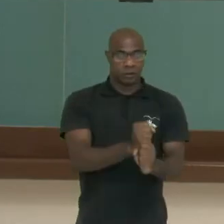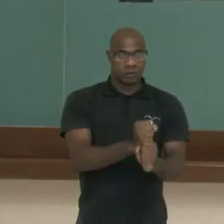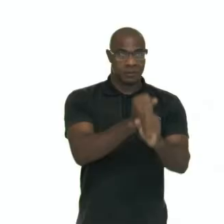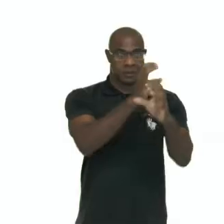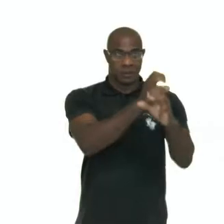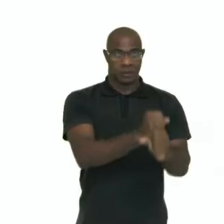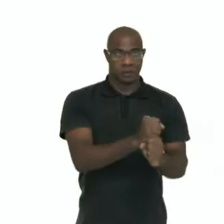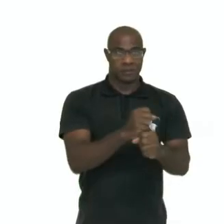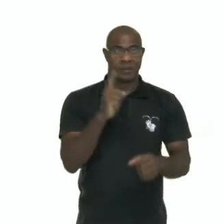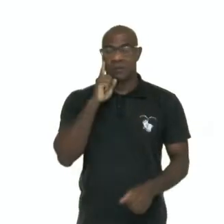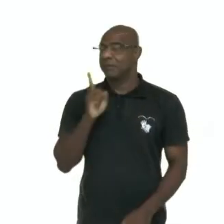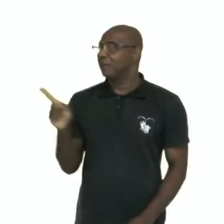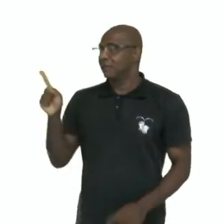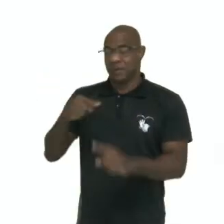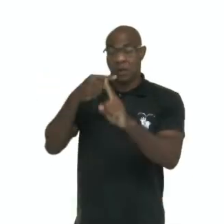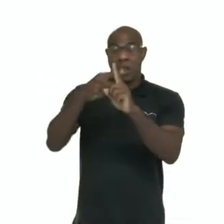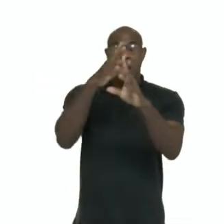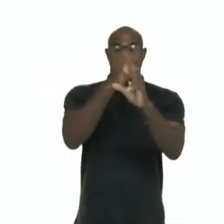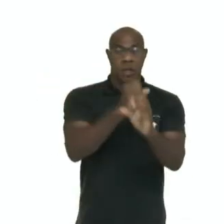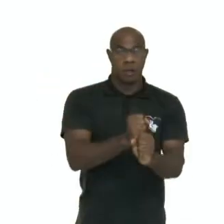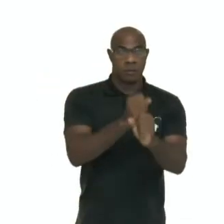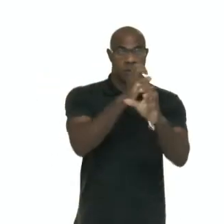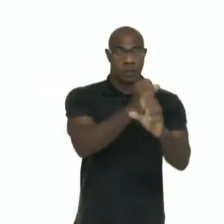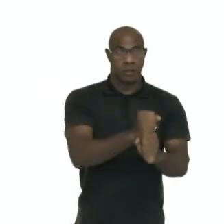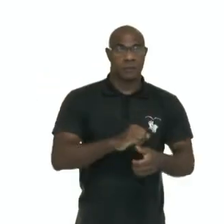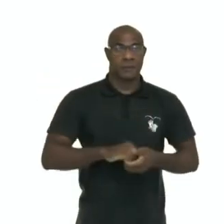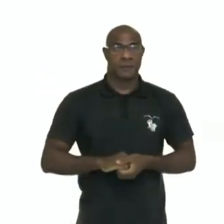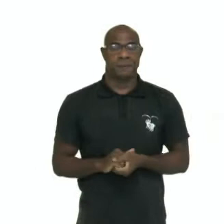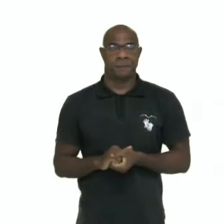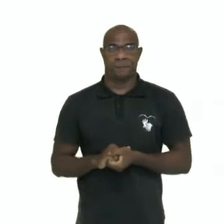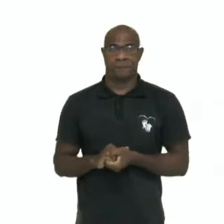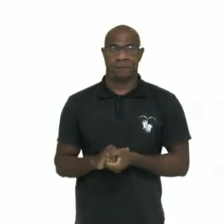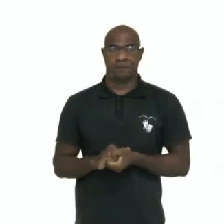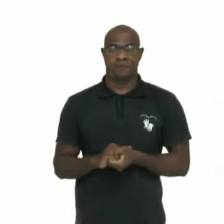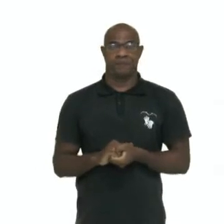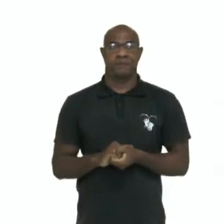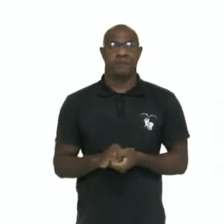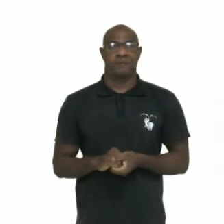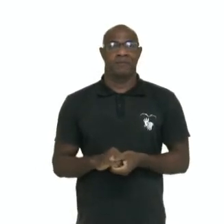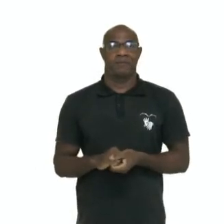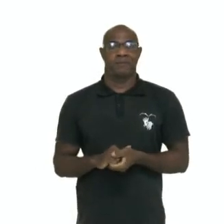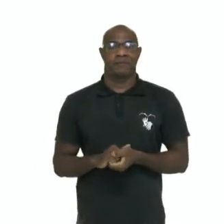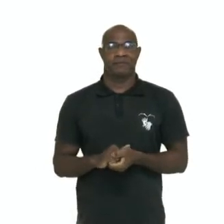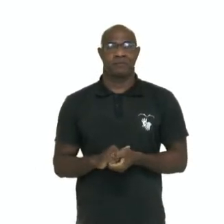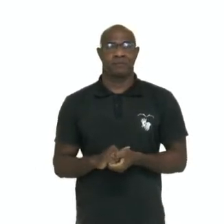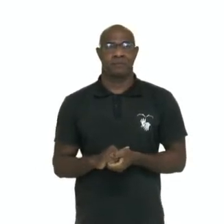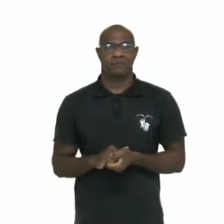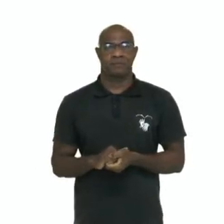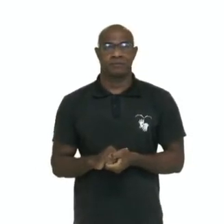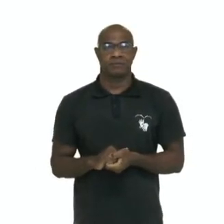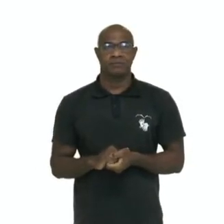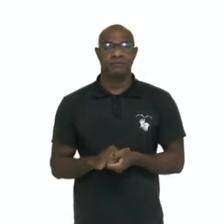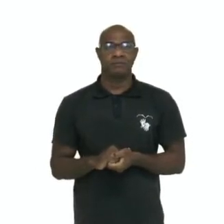né? Aí, aqui subiu 1. Então, vai ficar 3 mais 1. Mais aquele 1zinho lá que subiu, fica 5, tá? E